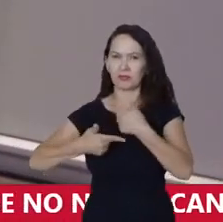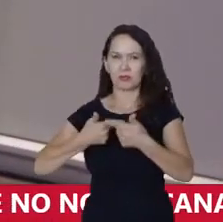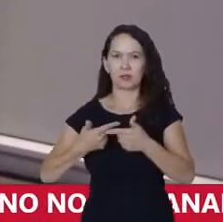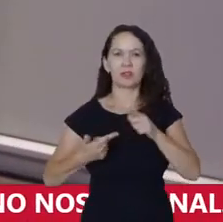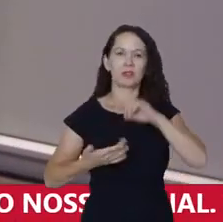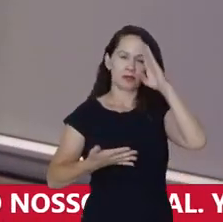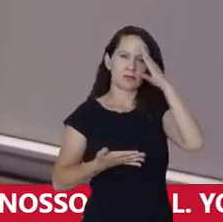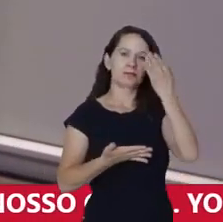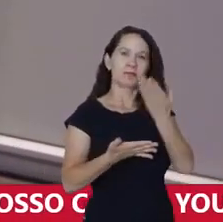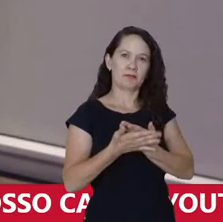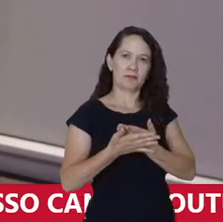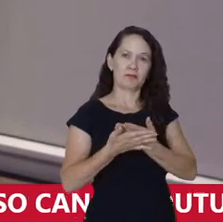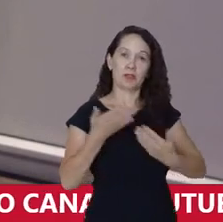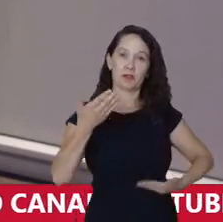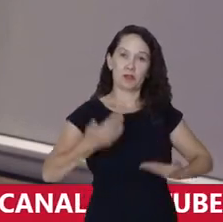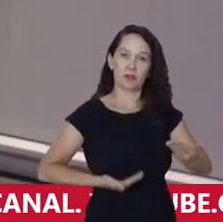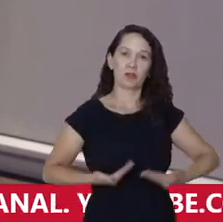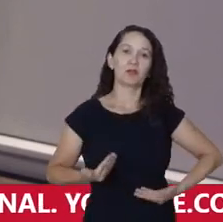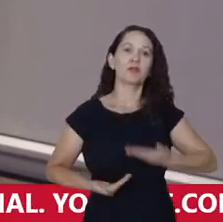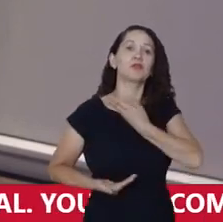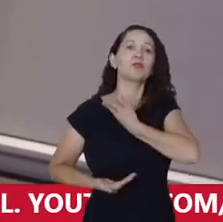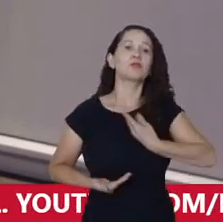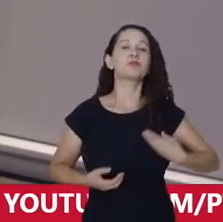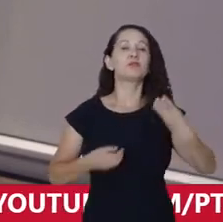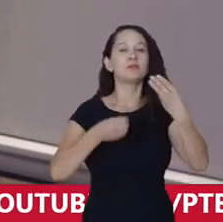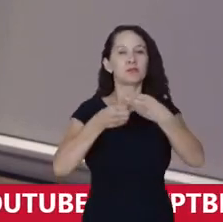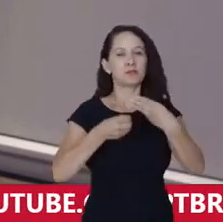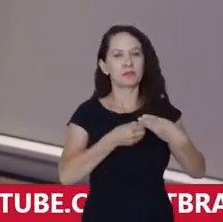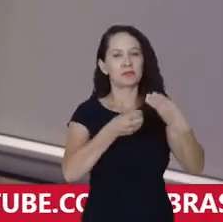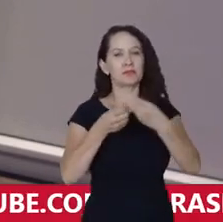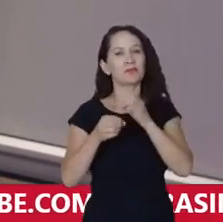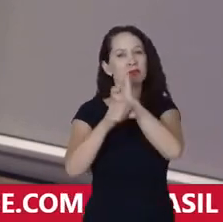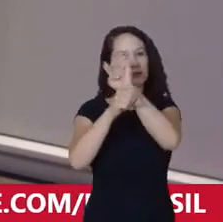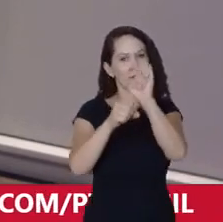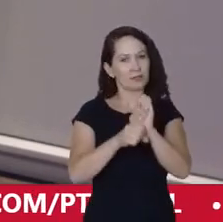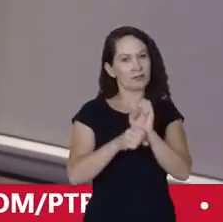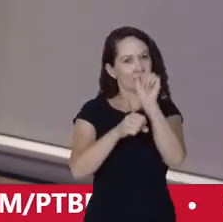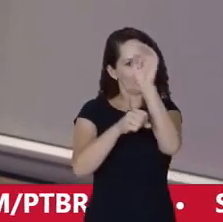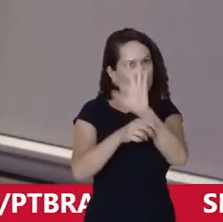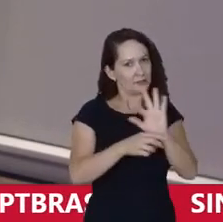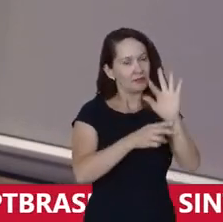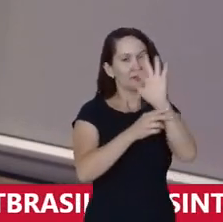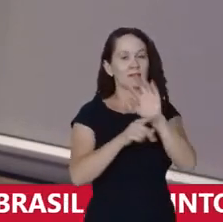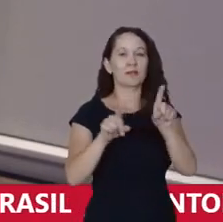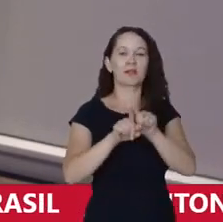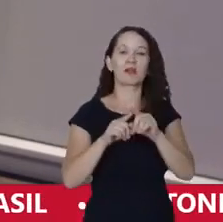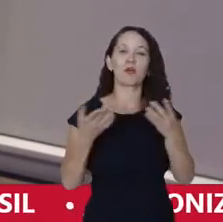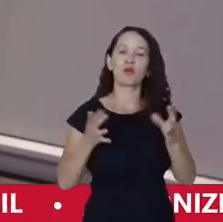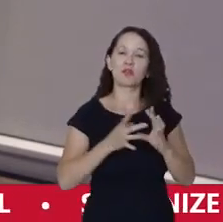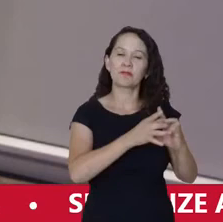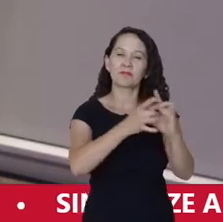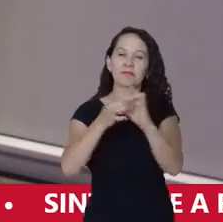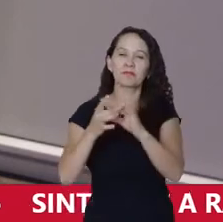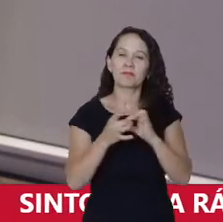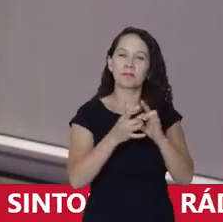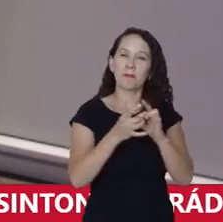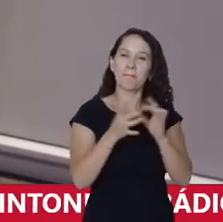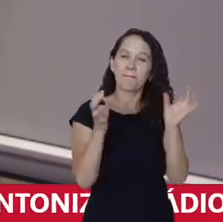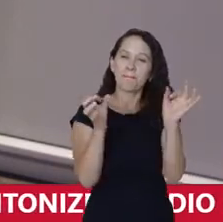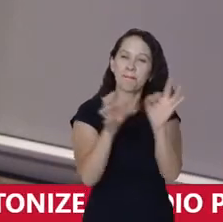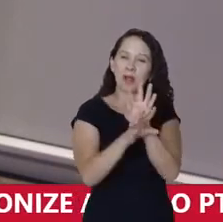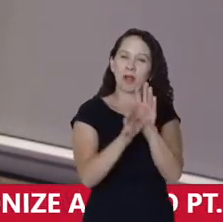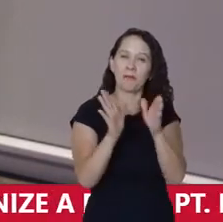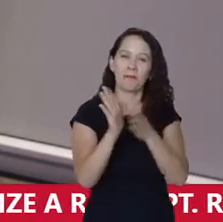Eu tenho certeza que os servidores públicos municipais, estaduais e federais estão unidos para derrotar essa